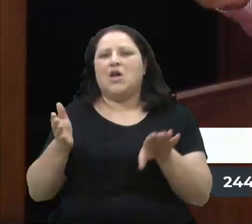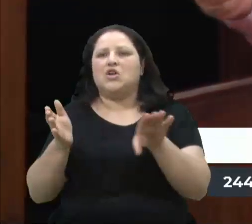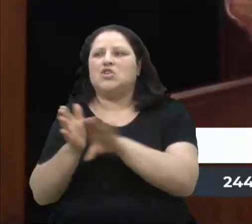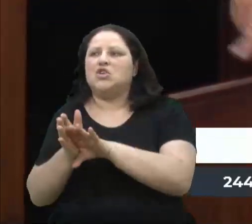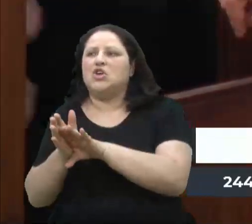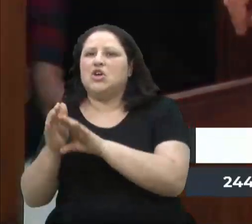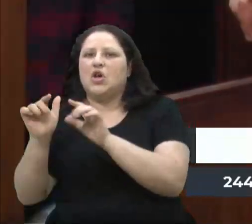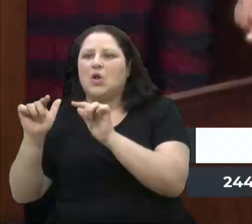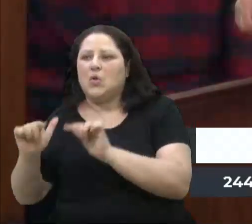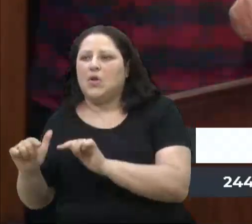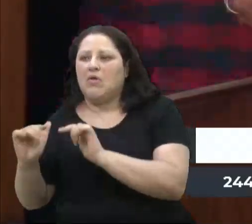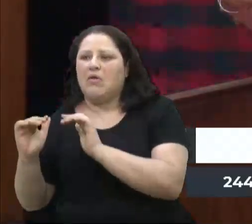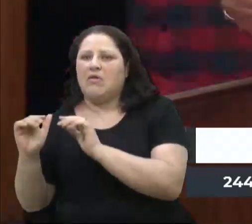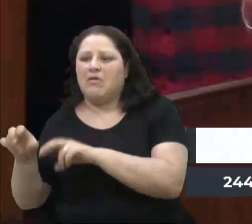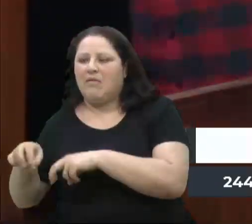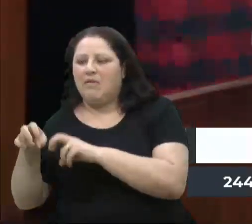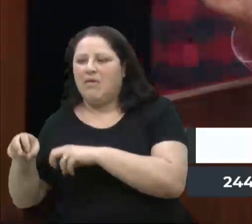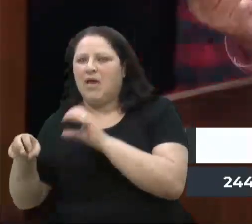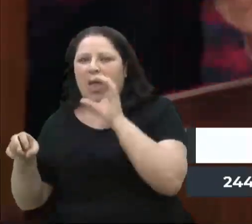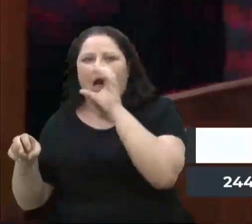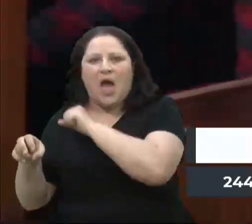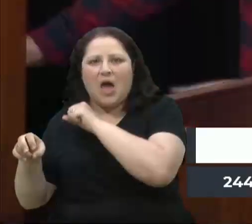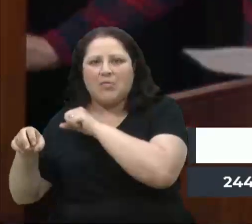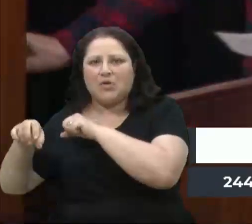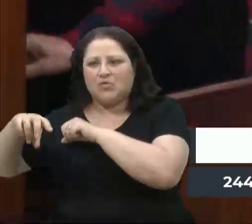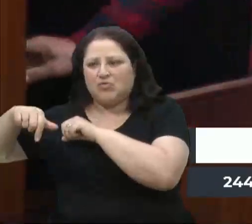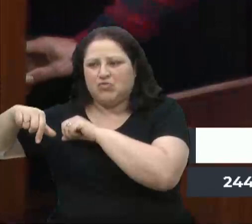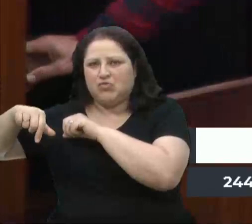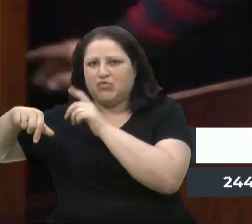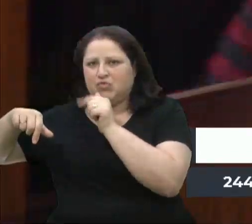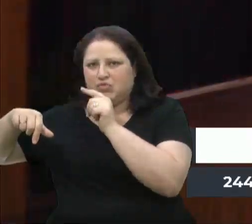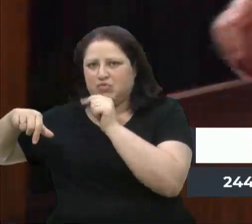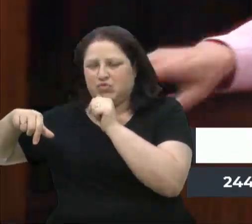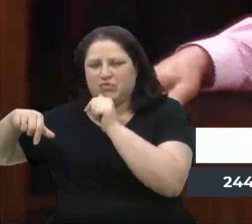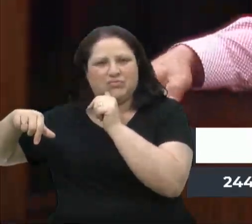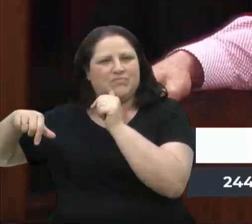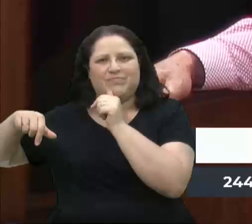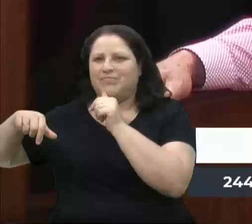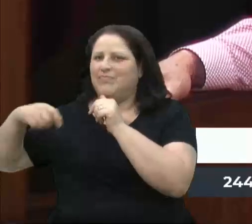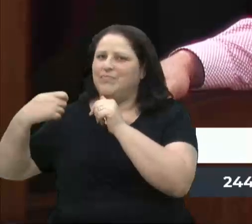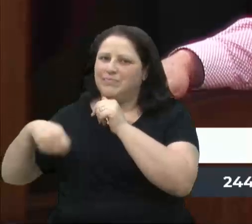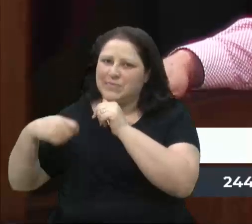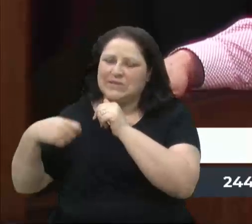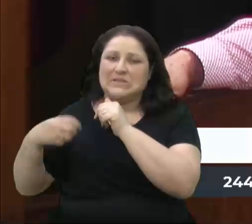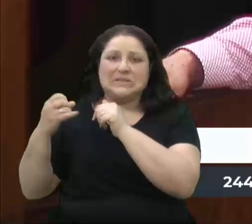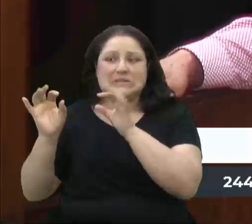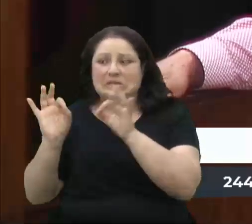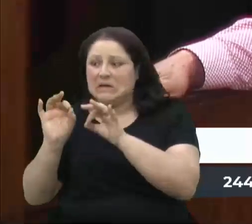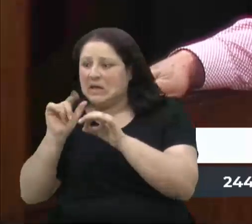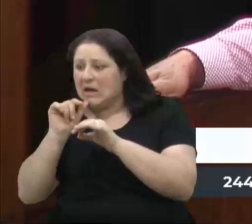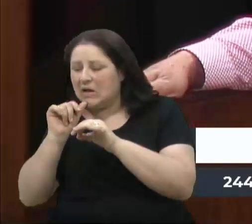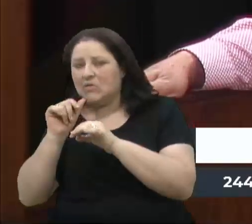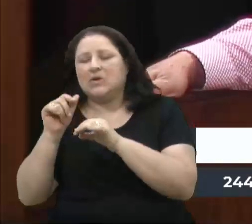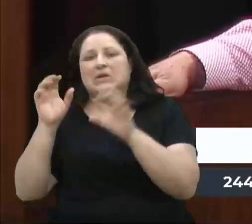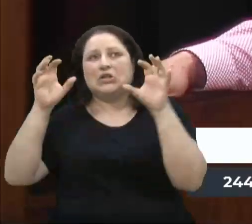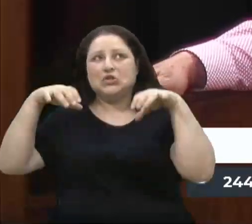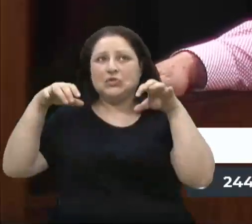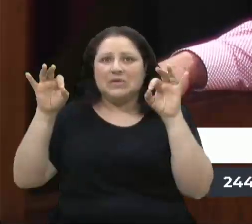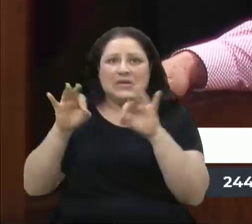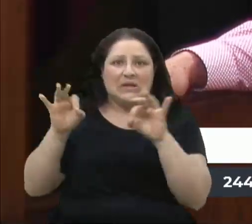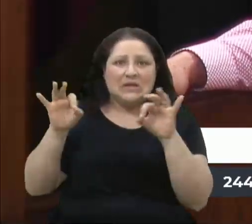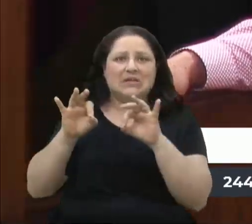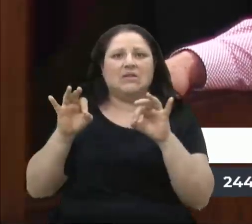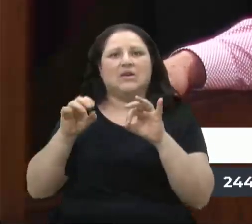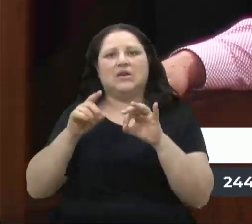Talvez, se isso confirmar, vai ter que voltar de novo a distribuição, vereador Cadore, da água pelo